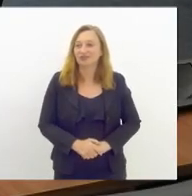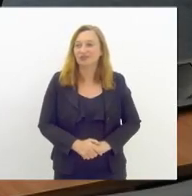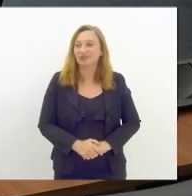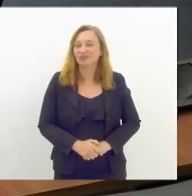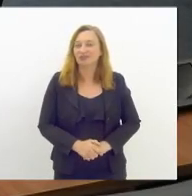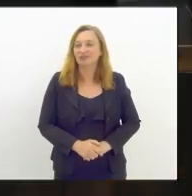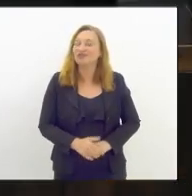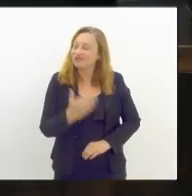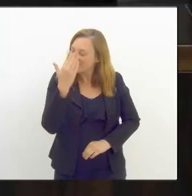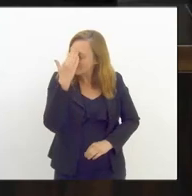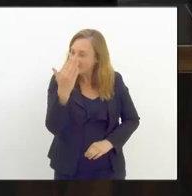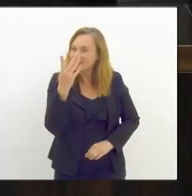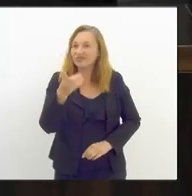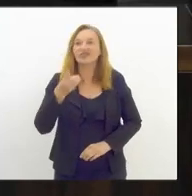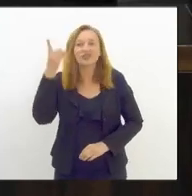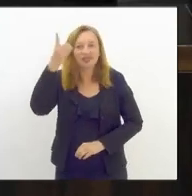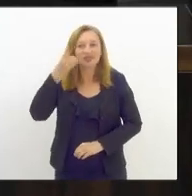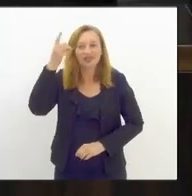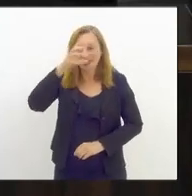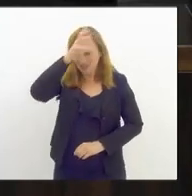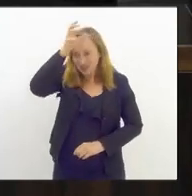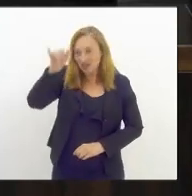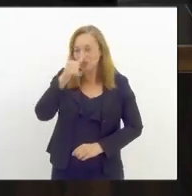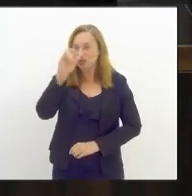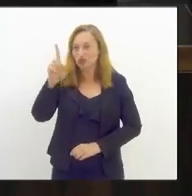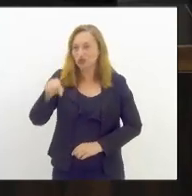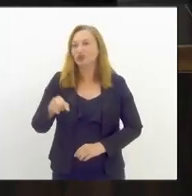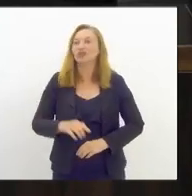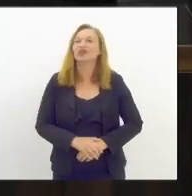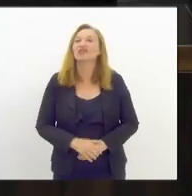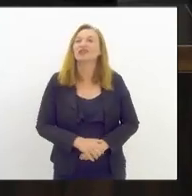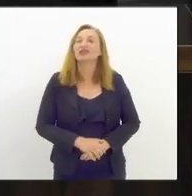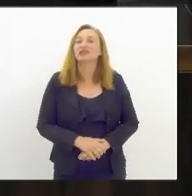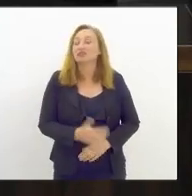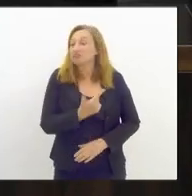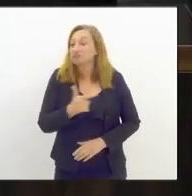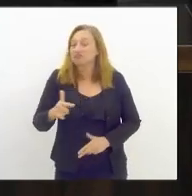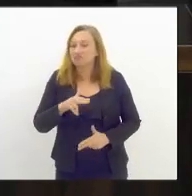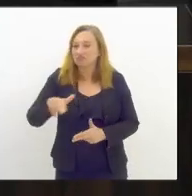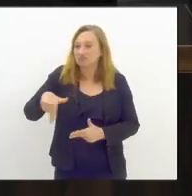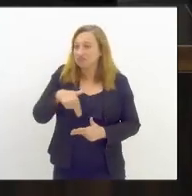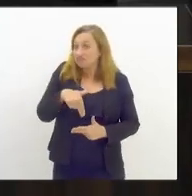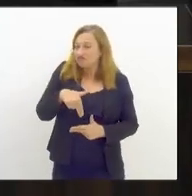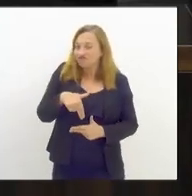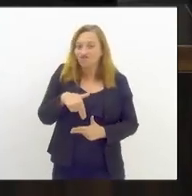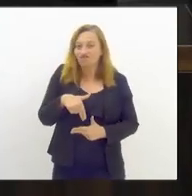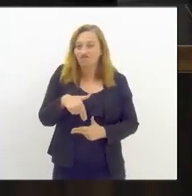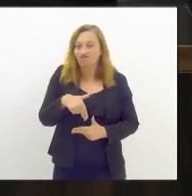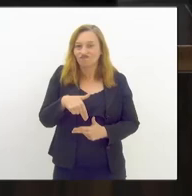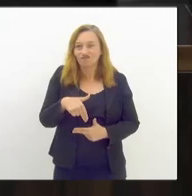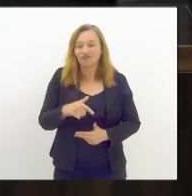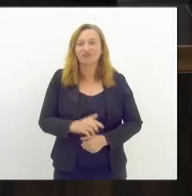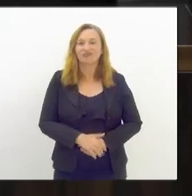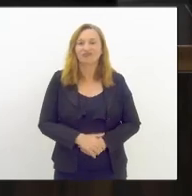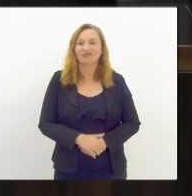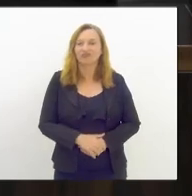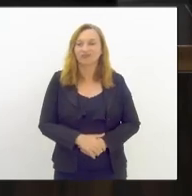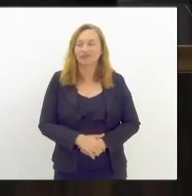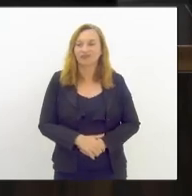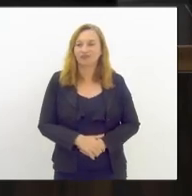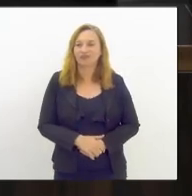Muito obrigado deputada tia Ju em não havendo mais oradores